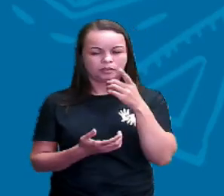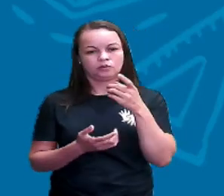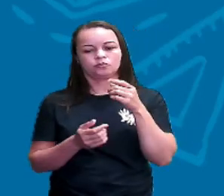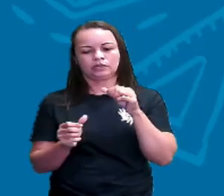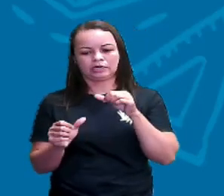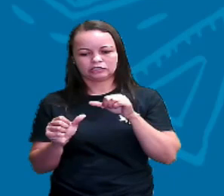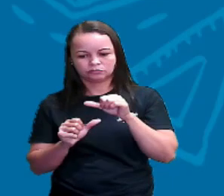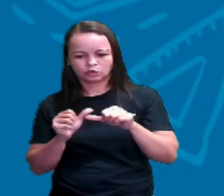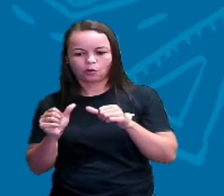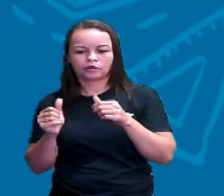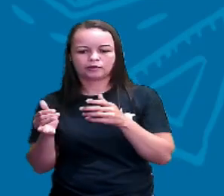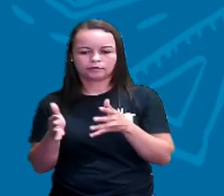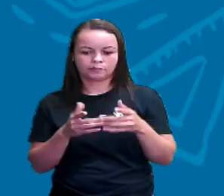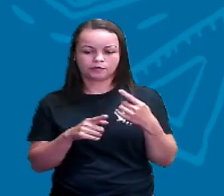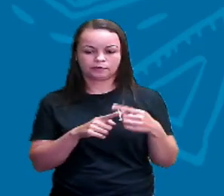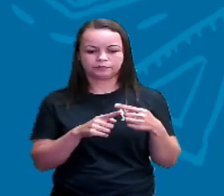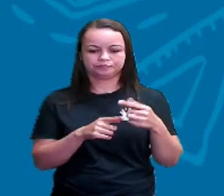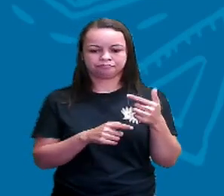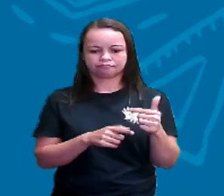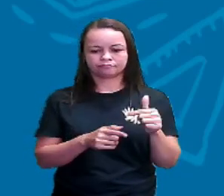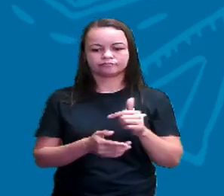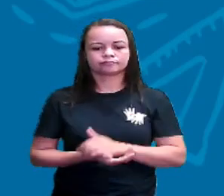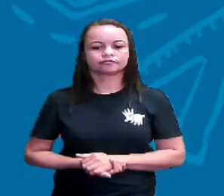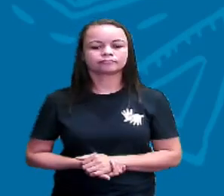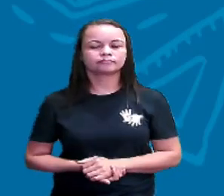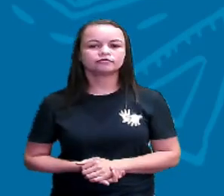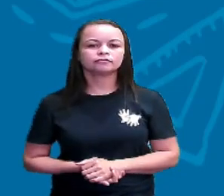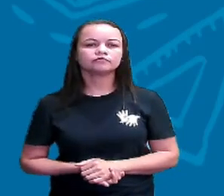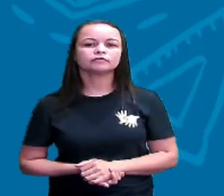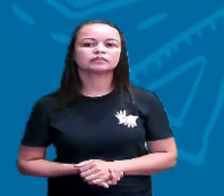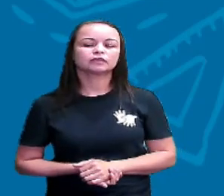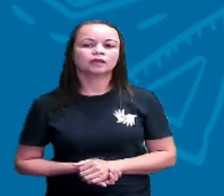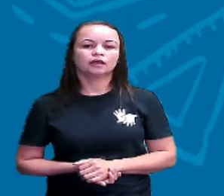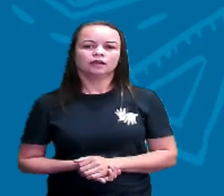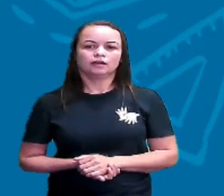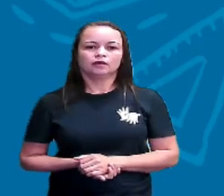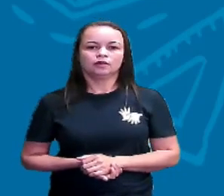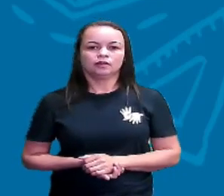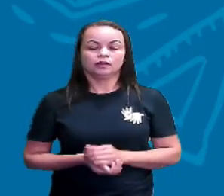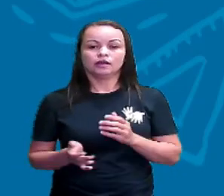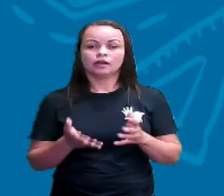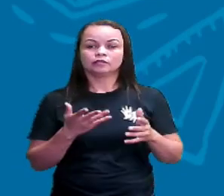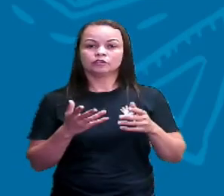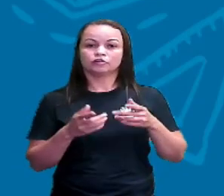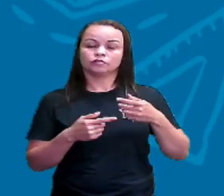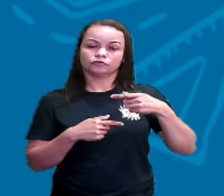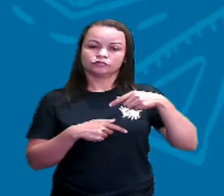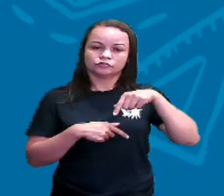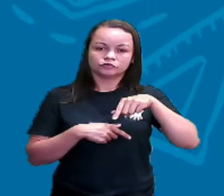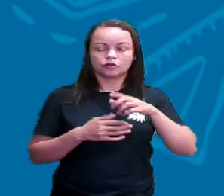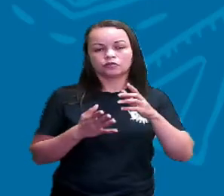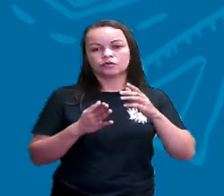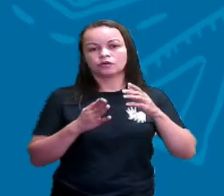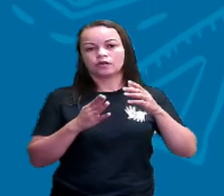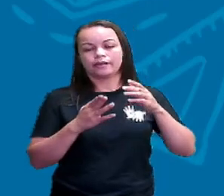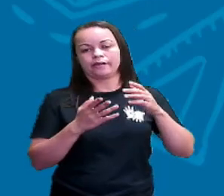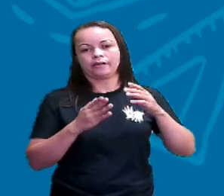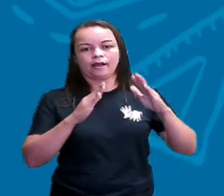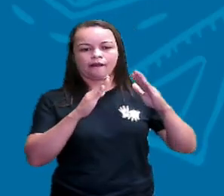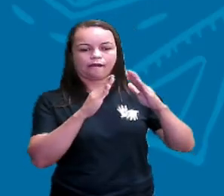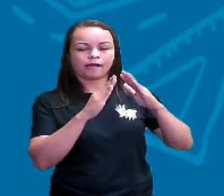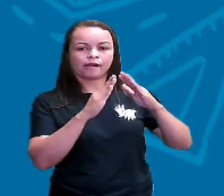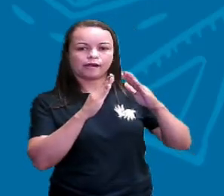estão, tá certo? E aí um exemplo é, voy a la iglesia todos los